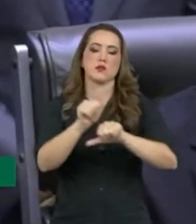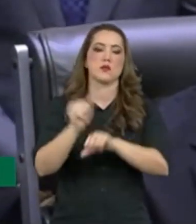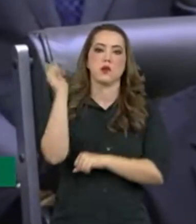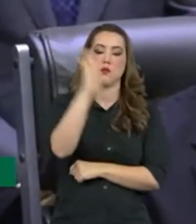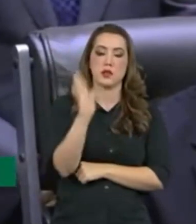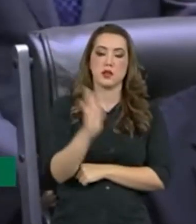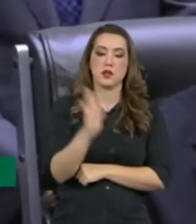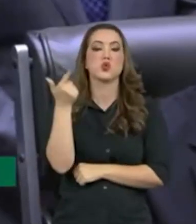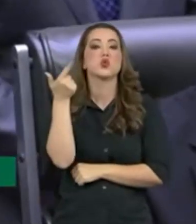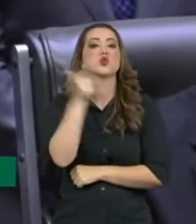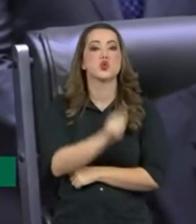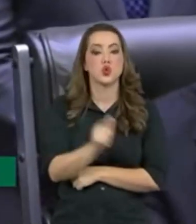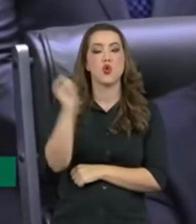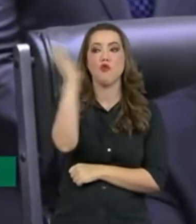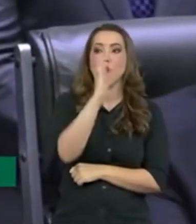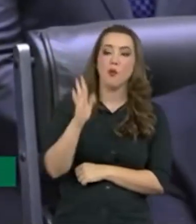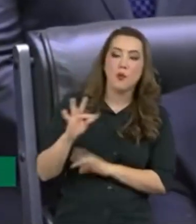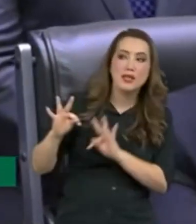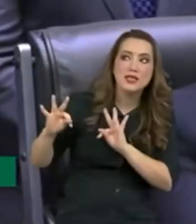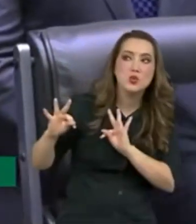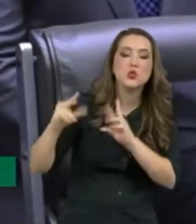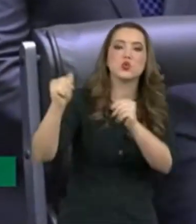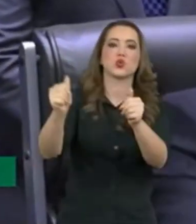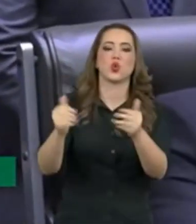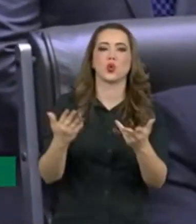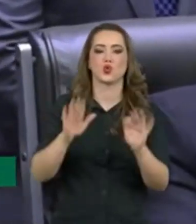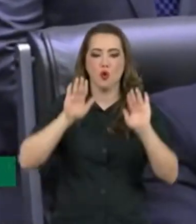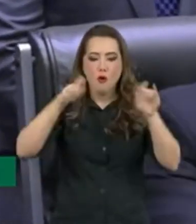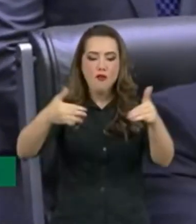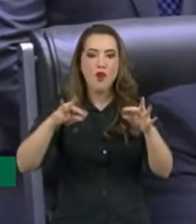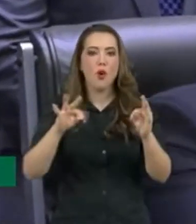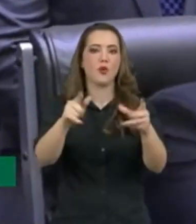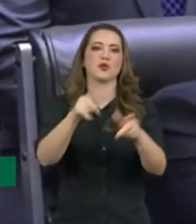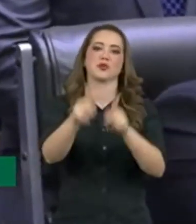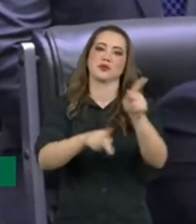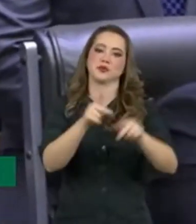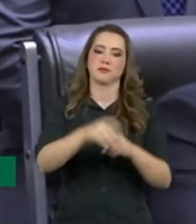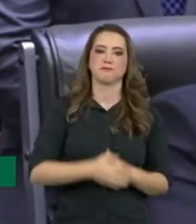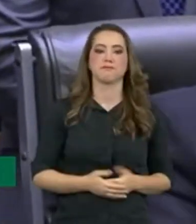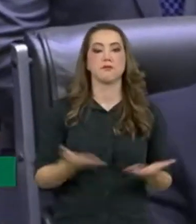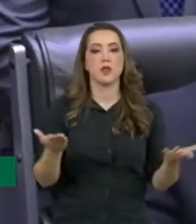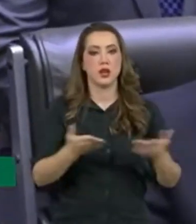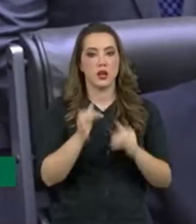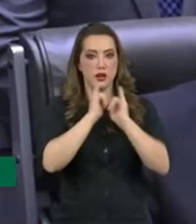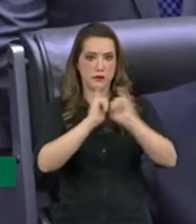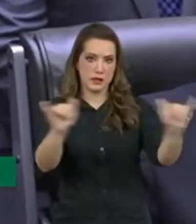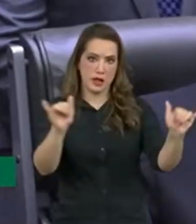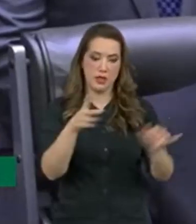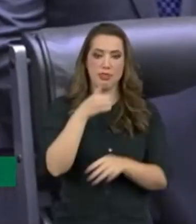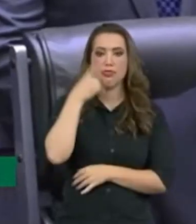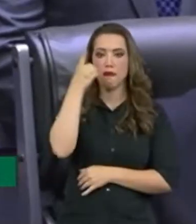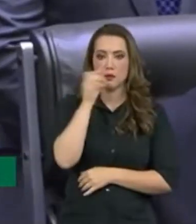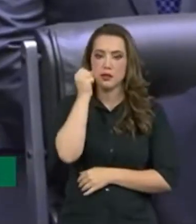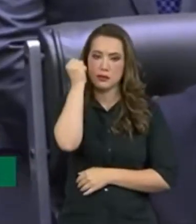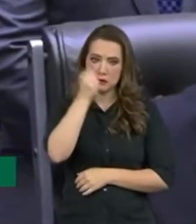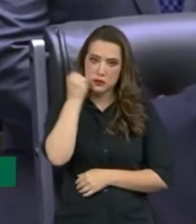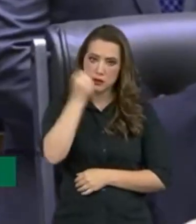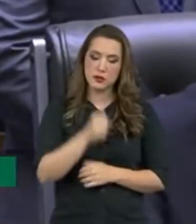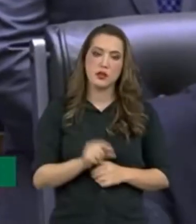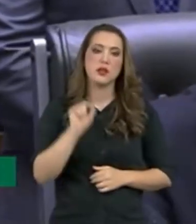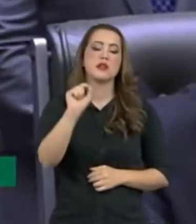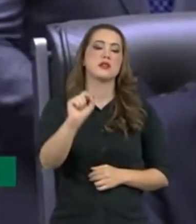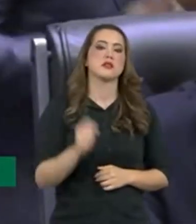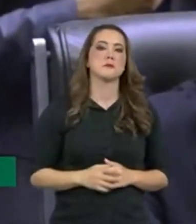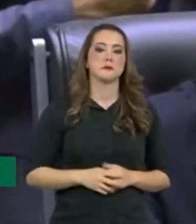fazer novamente um Brasil de todos e para todos. Eu queria dizer aos deputados e senadores que o